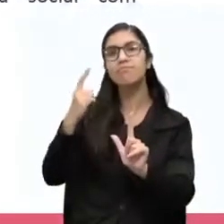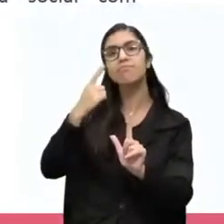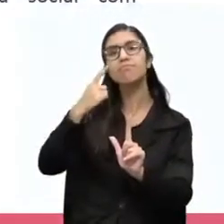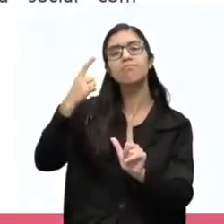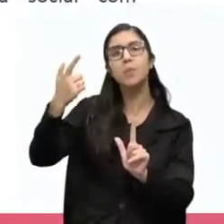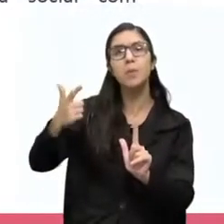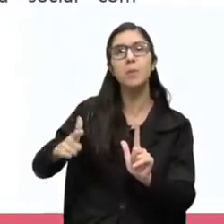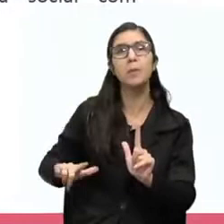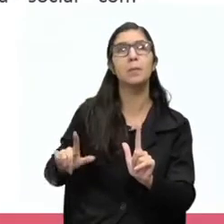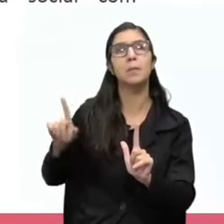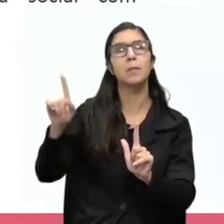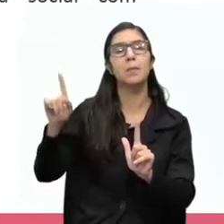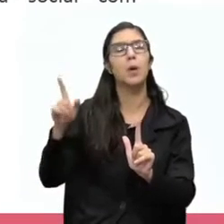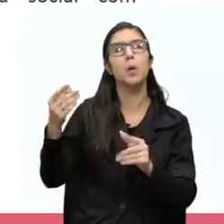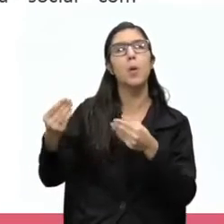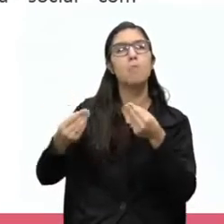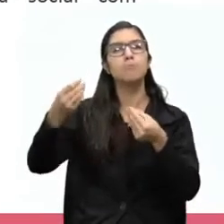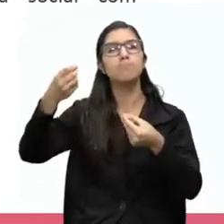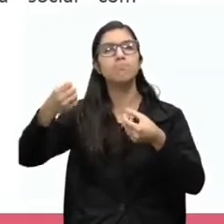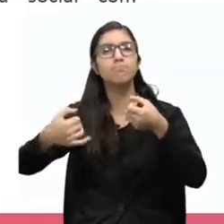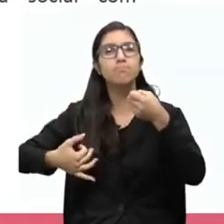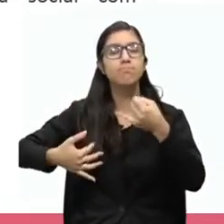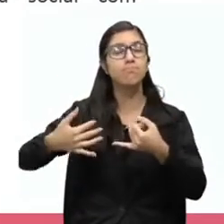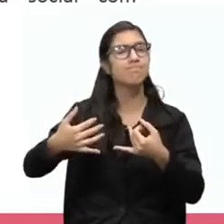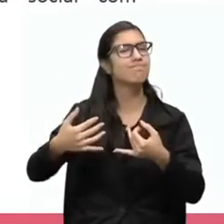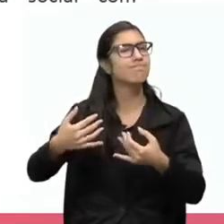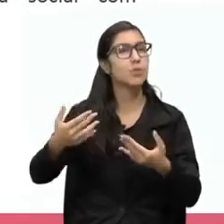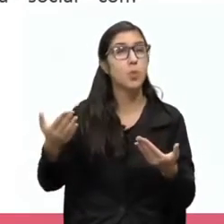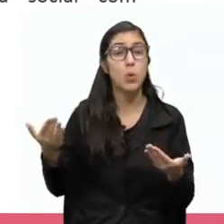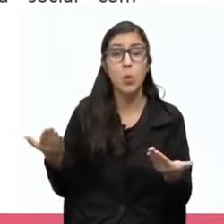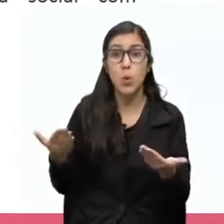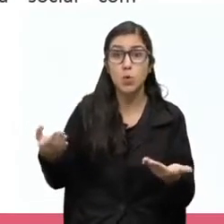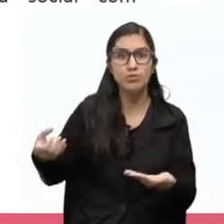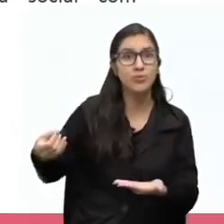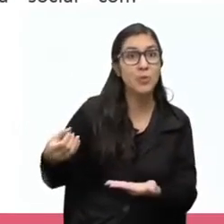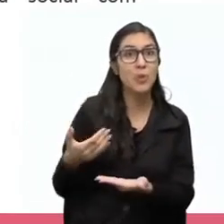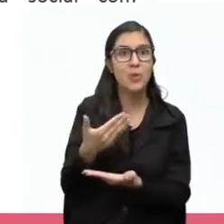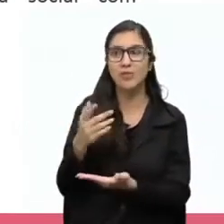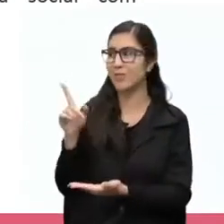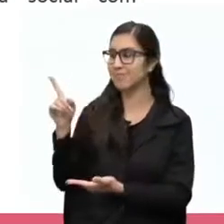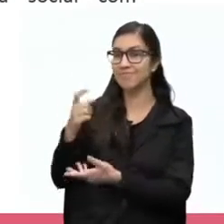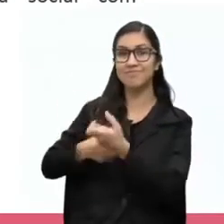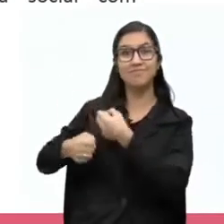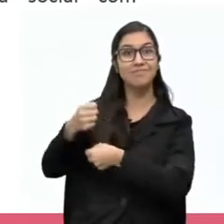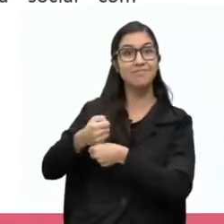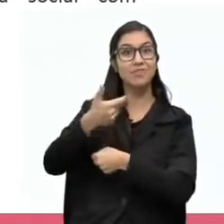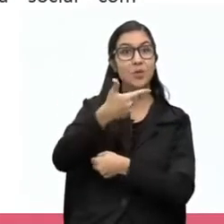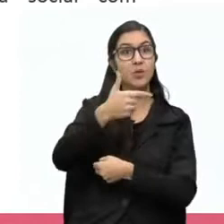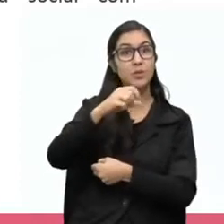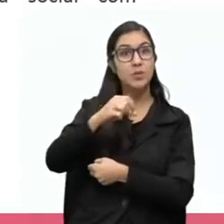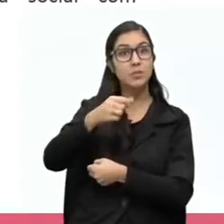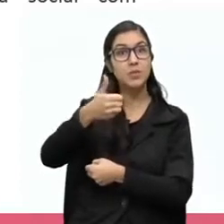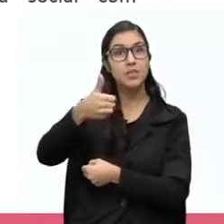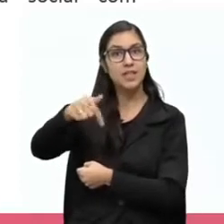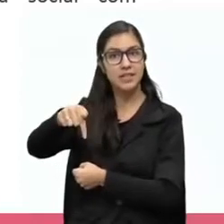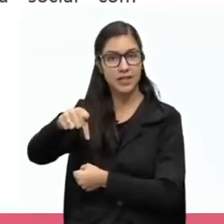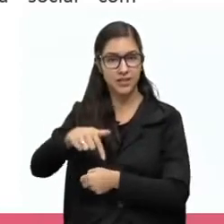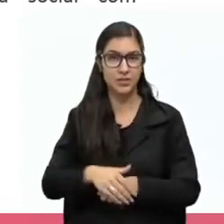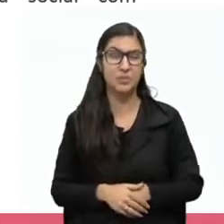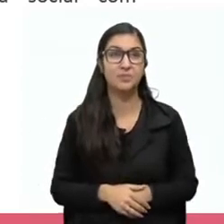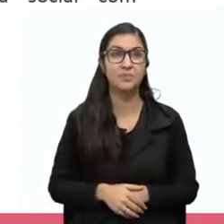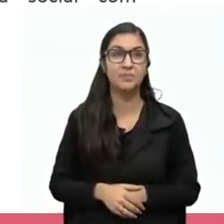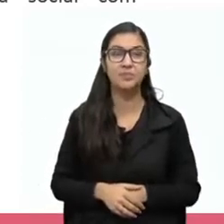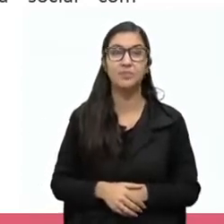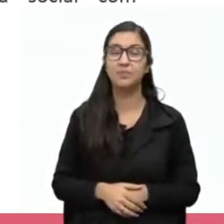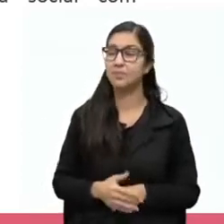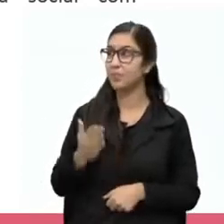identificarmos essa definição extremamente atual, olhem só, de 2017. A